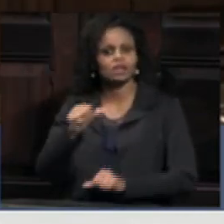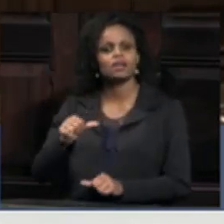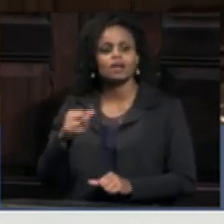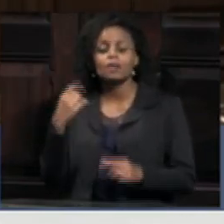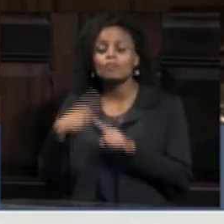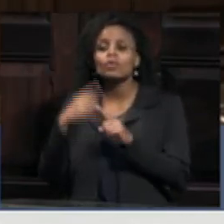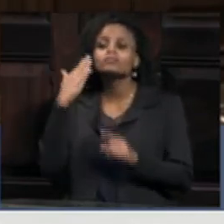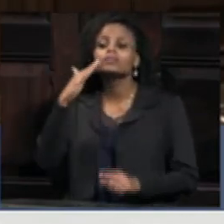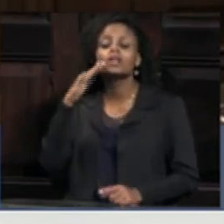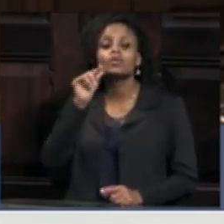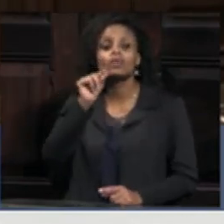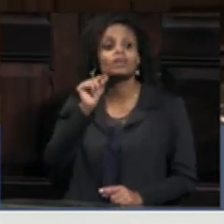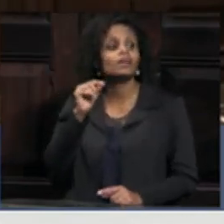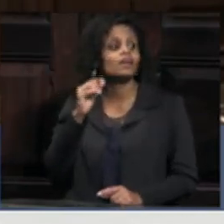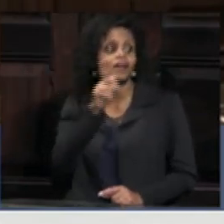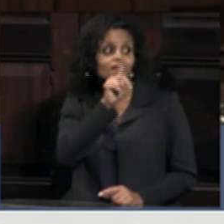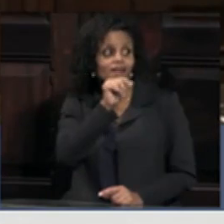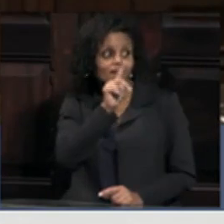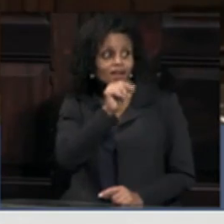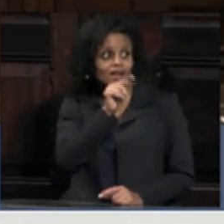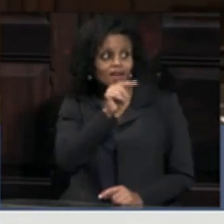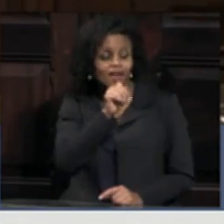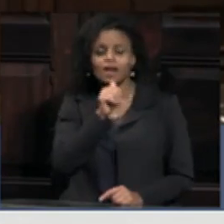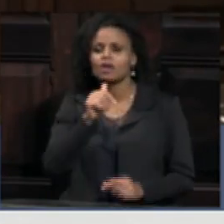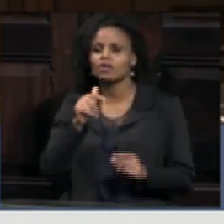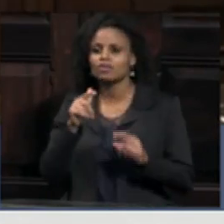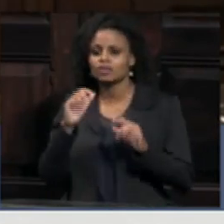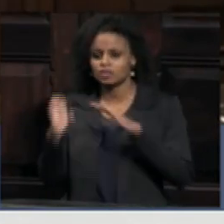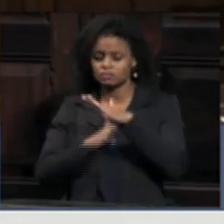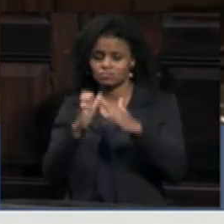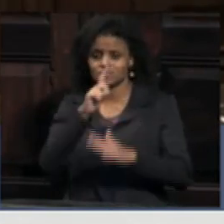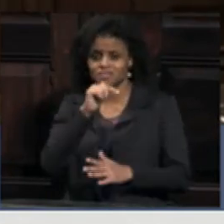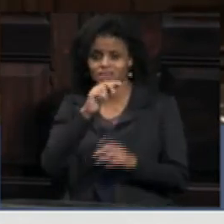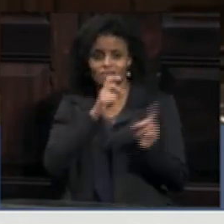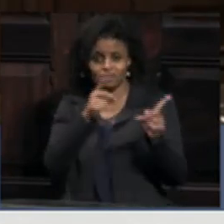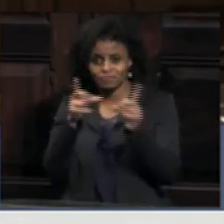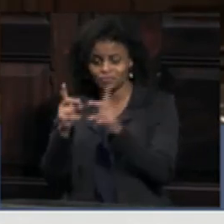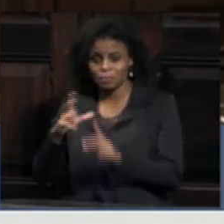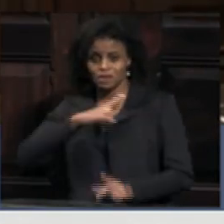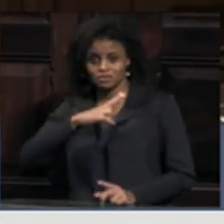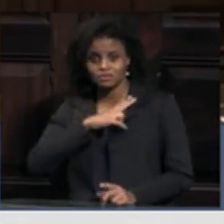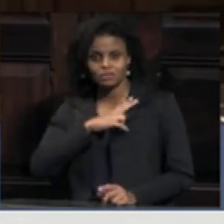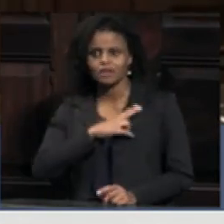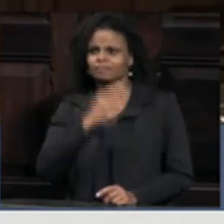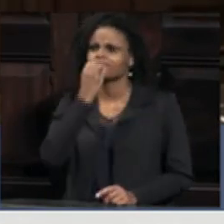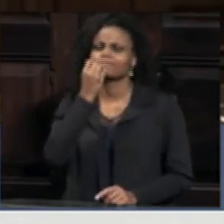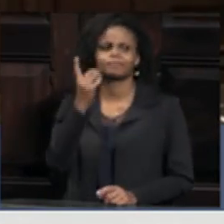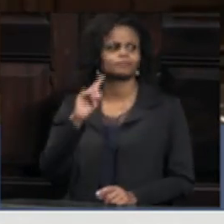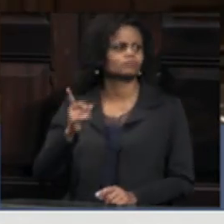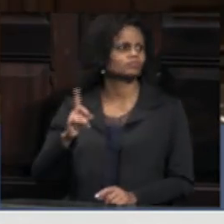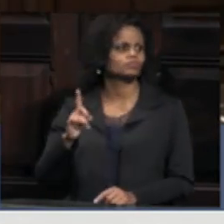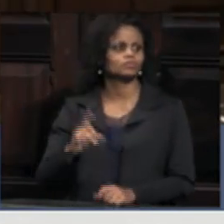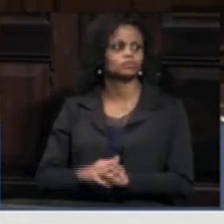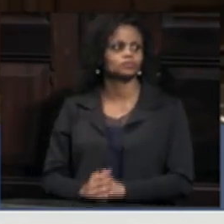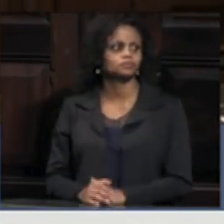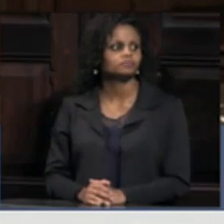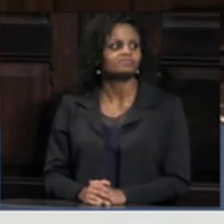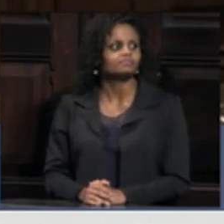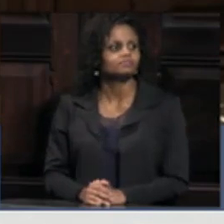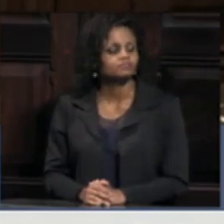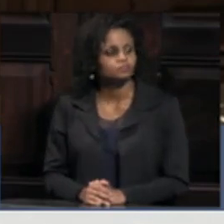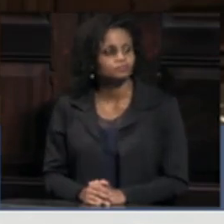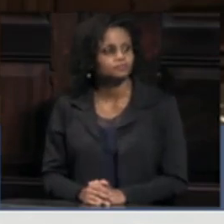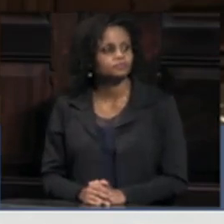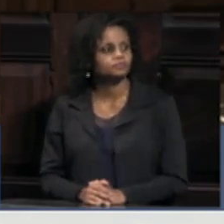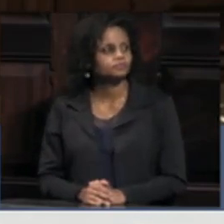água privatizada também ia na contramão, mesmo lá na Europa, da população das